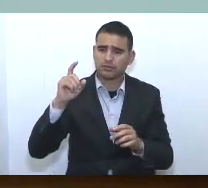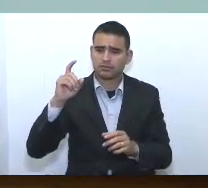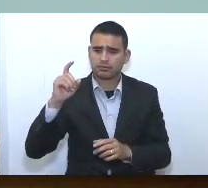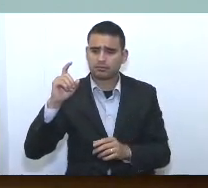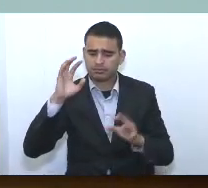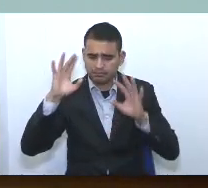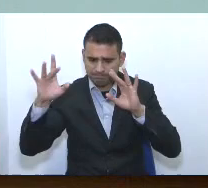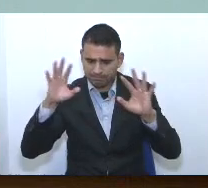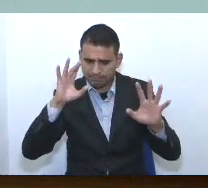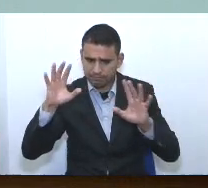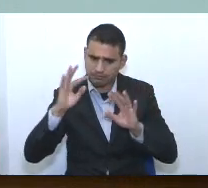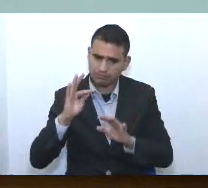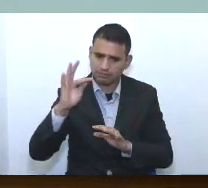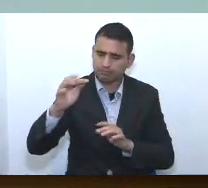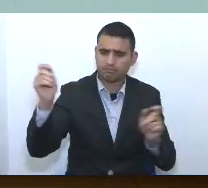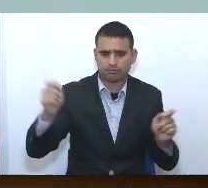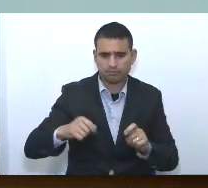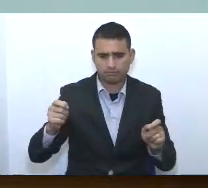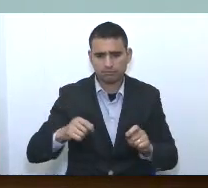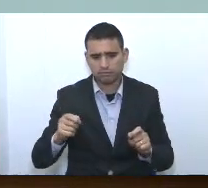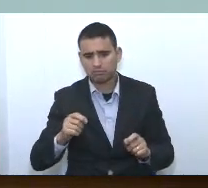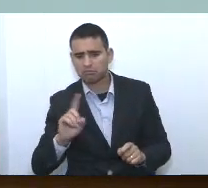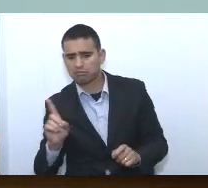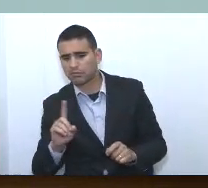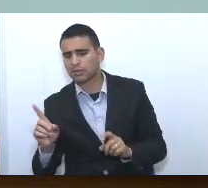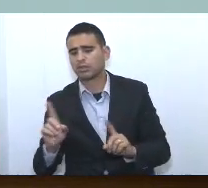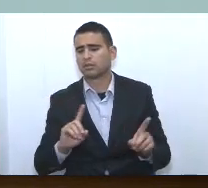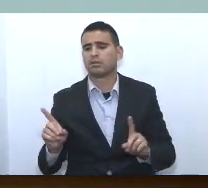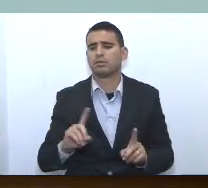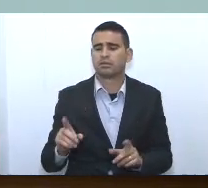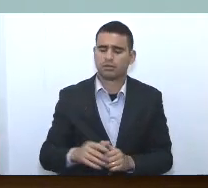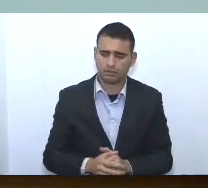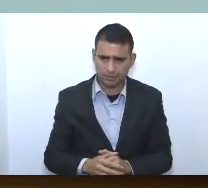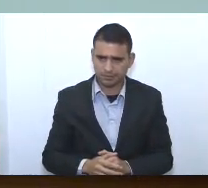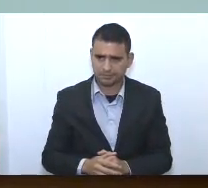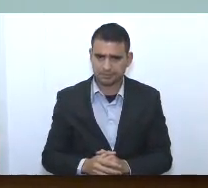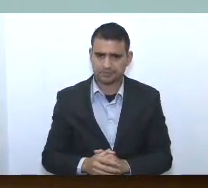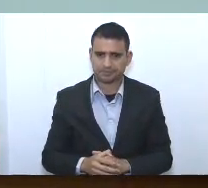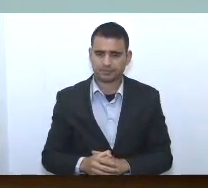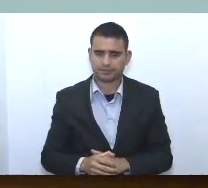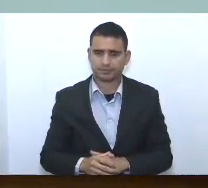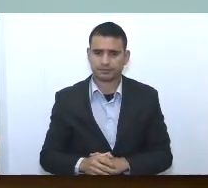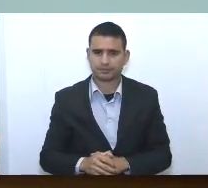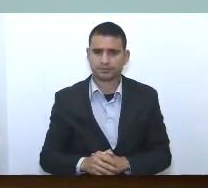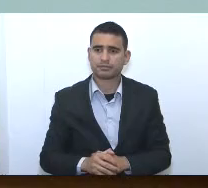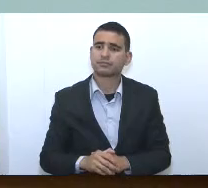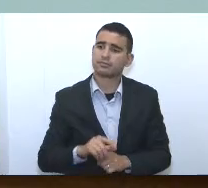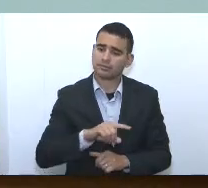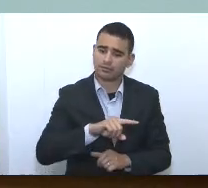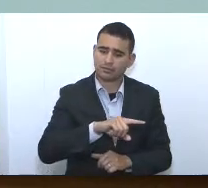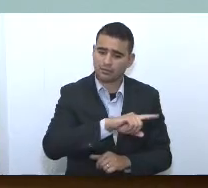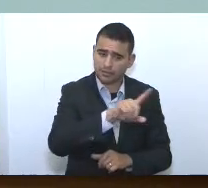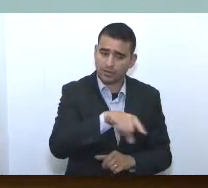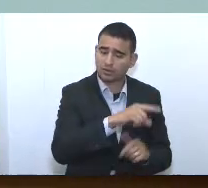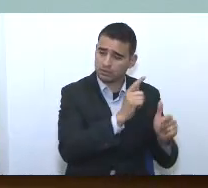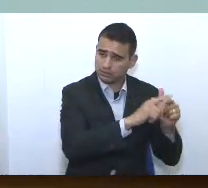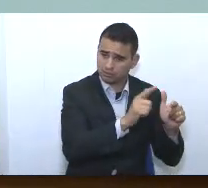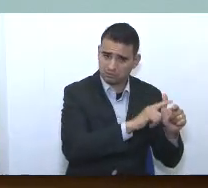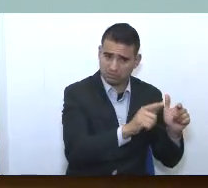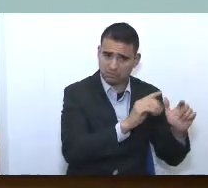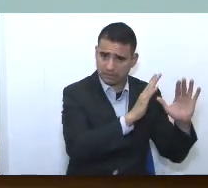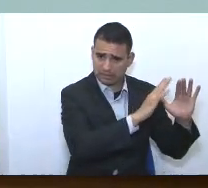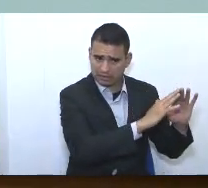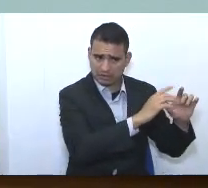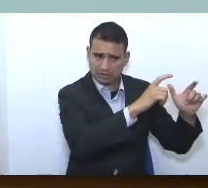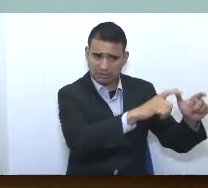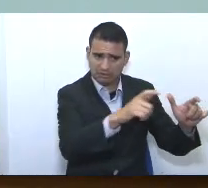um canal específico na Secretaria de Assuntos Jurídicos para encaminharmos as pessoas ou acompanharmos, evitando